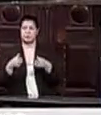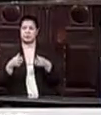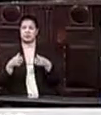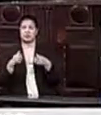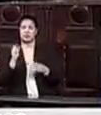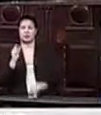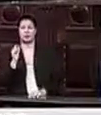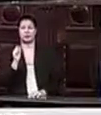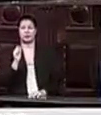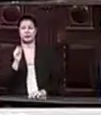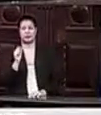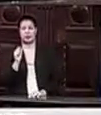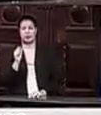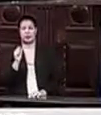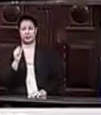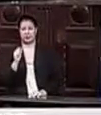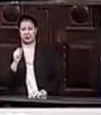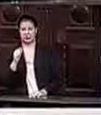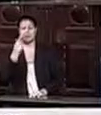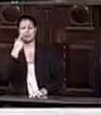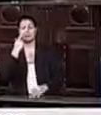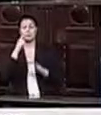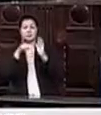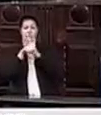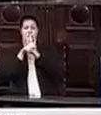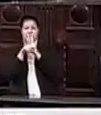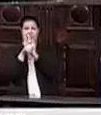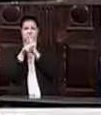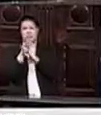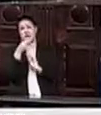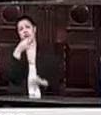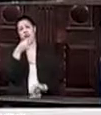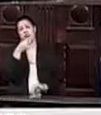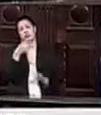o dever legítimo de verificar uma